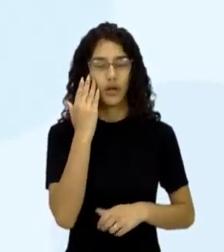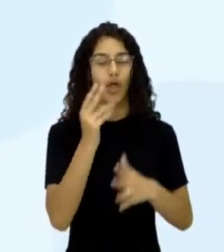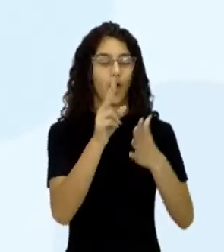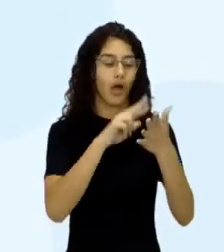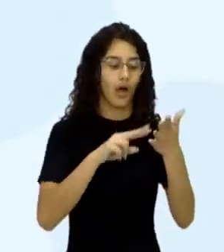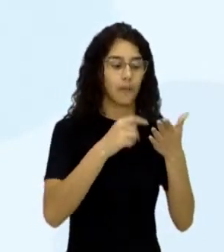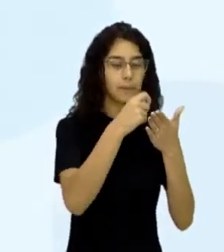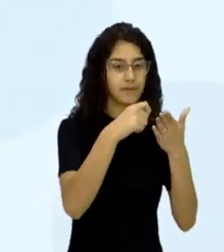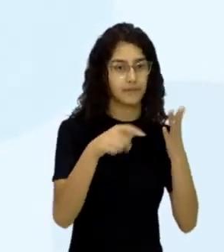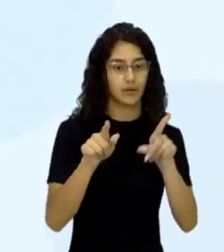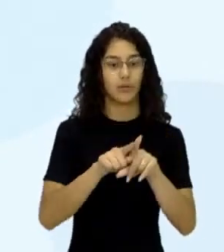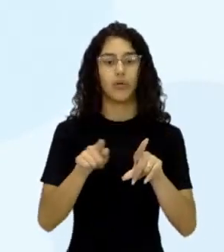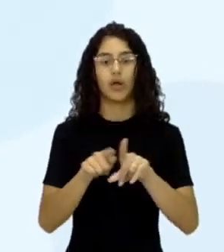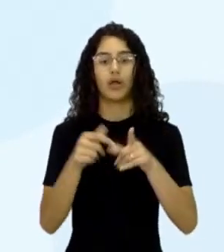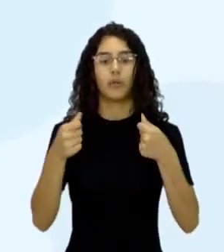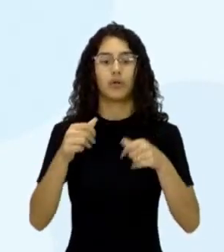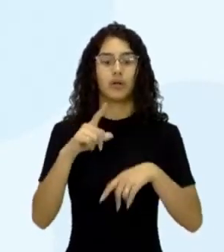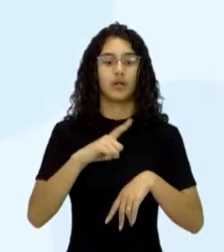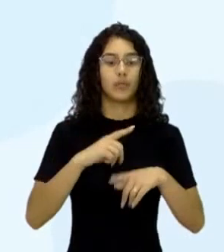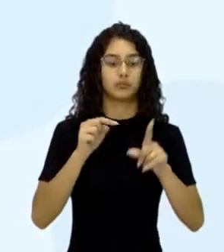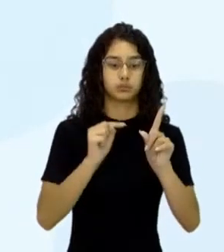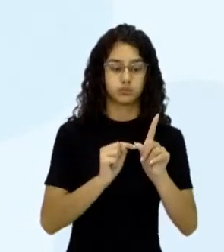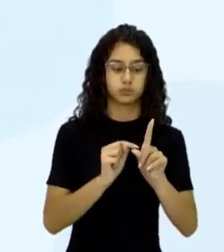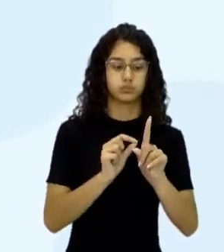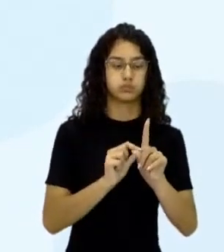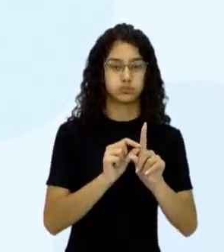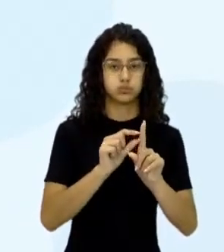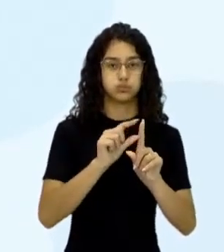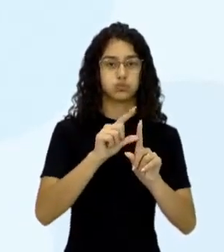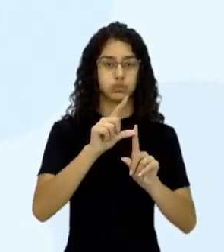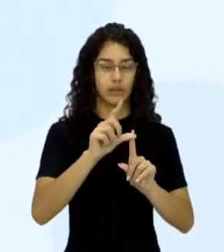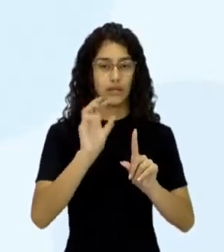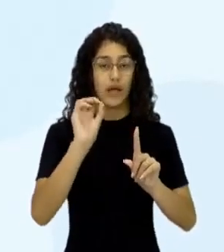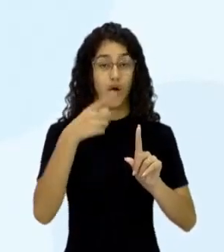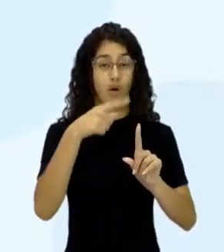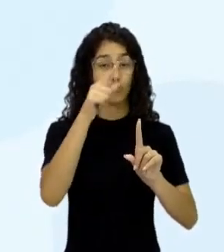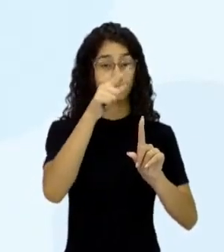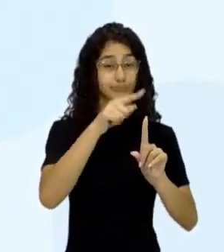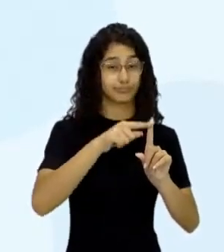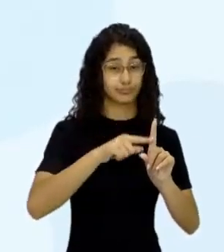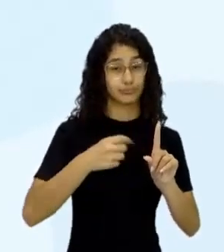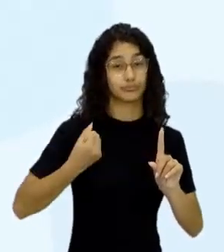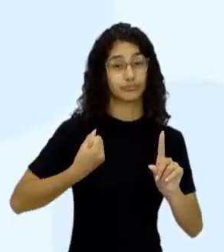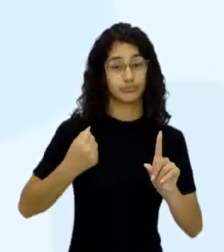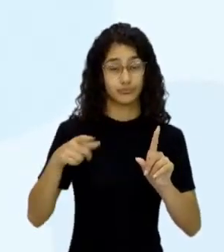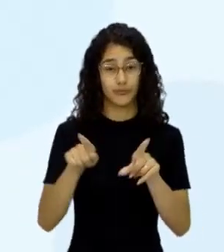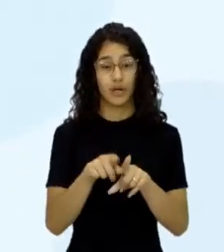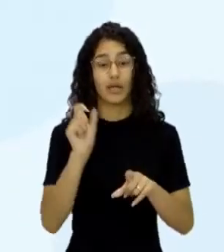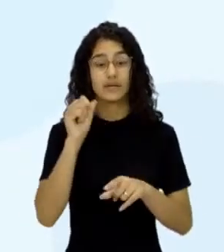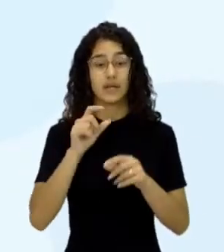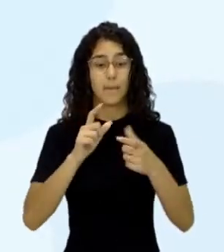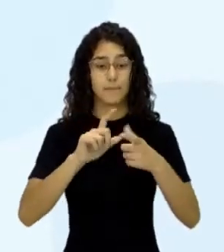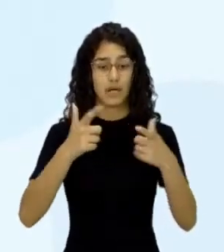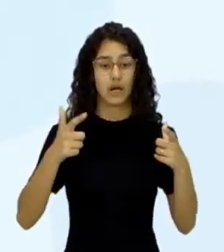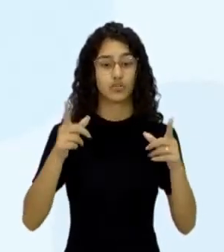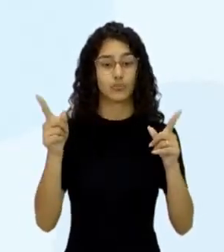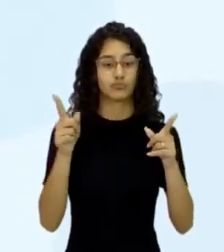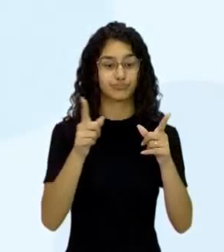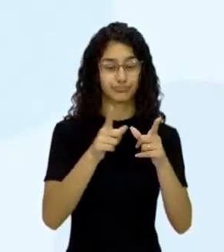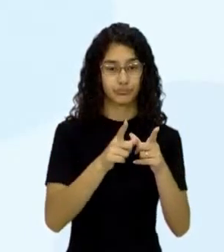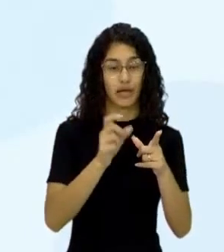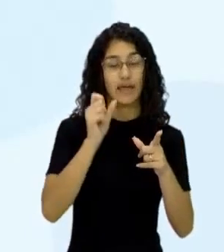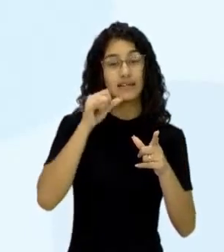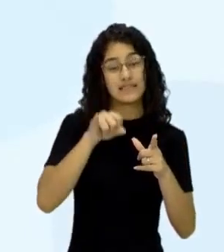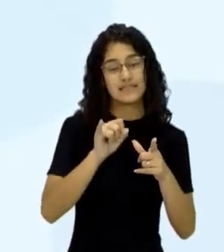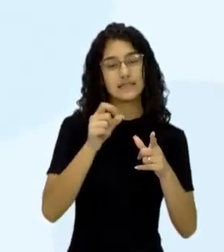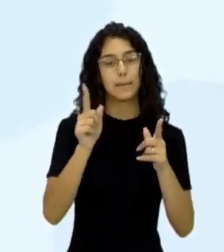tá bom? Então, você tem que aumentar o número ou reduzir o número, ó. Se ele for muito grande, você reduz. Se